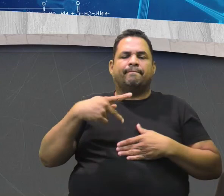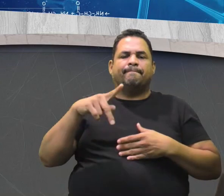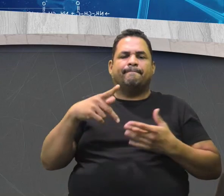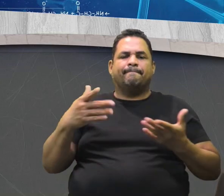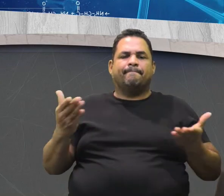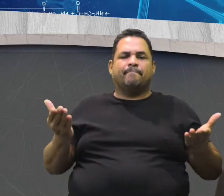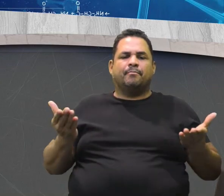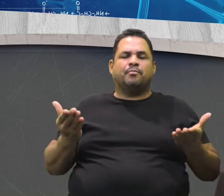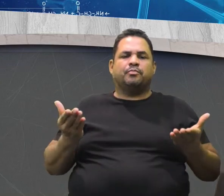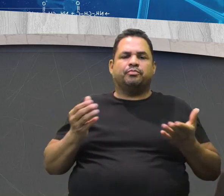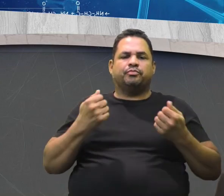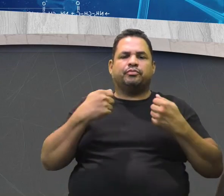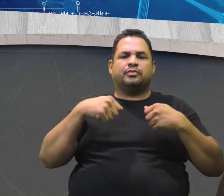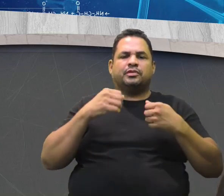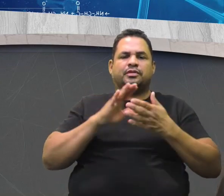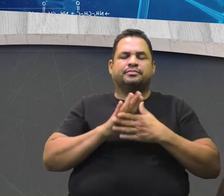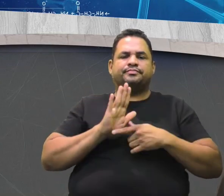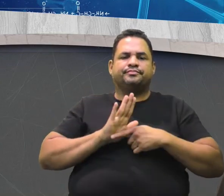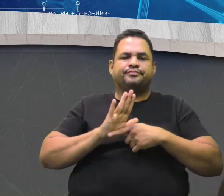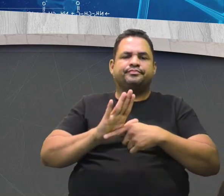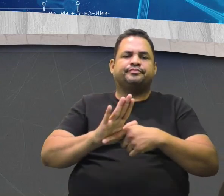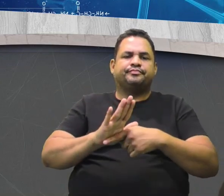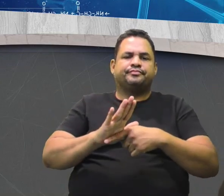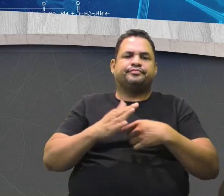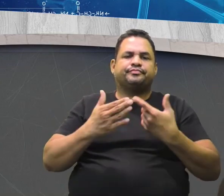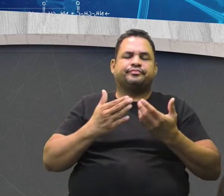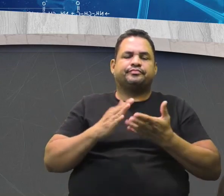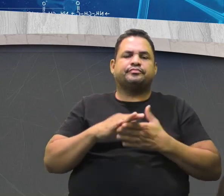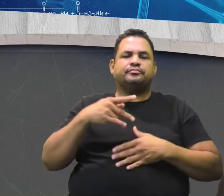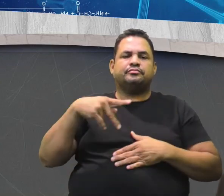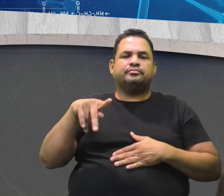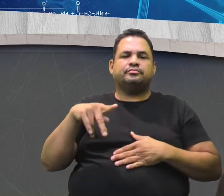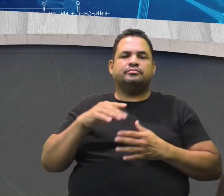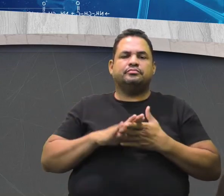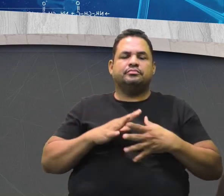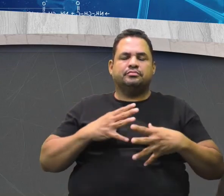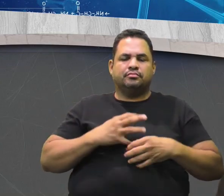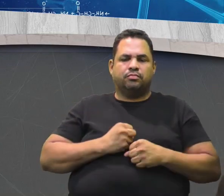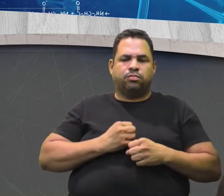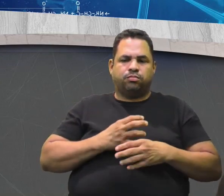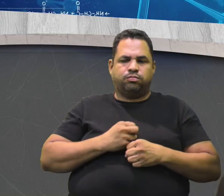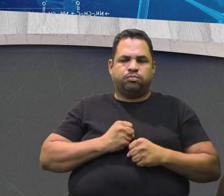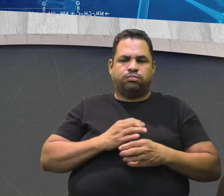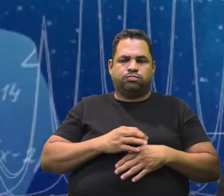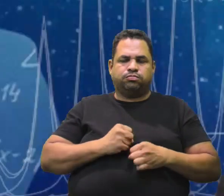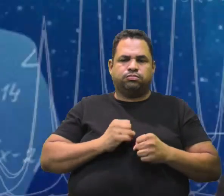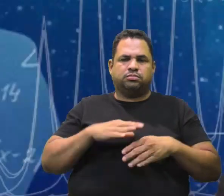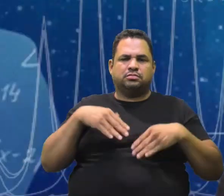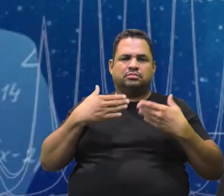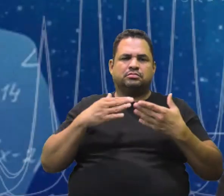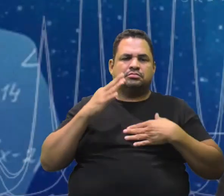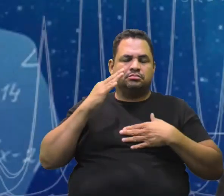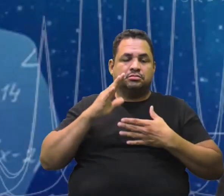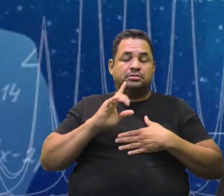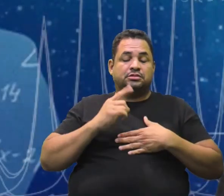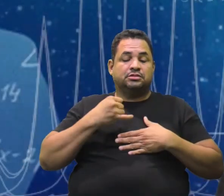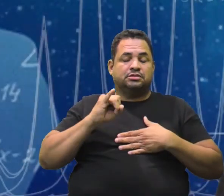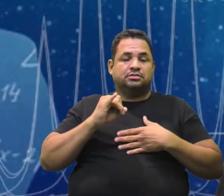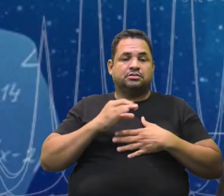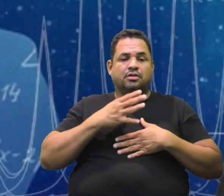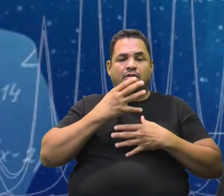que possa ajudar na sua digestão. Imagina se você não